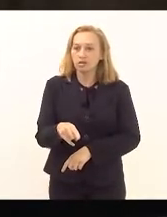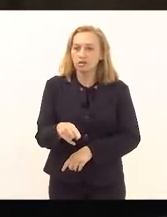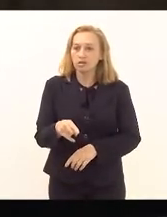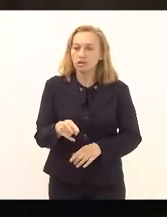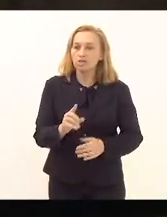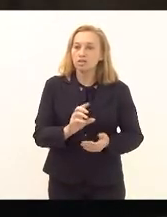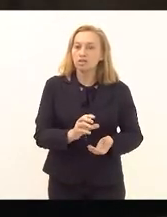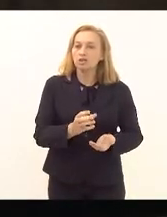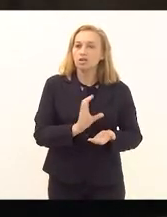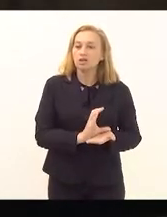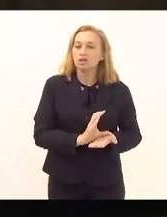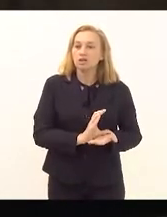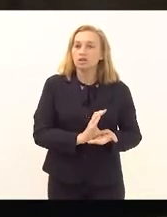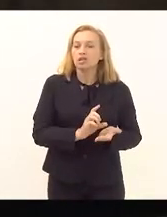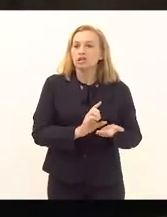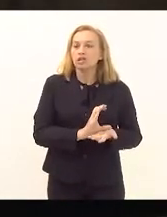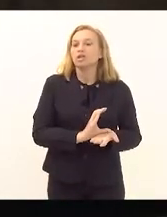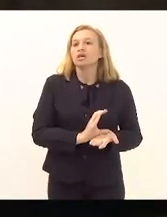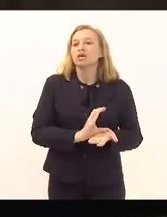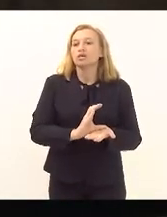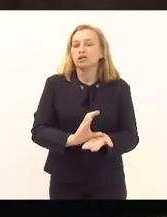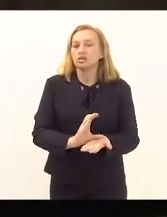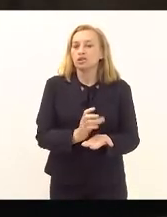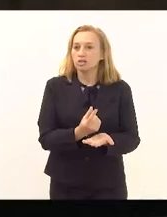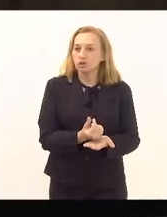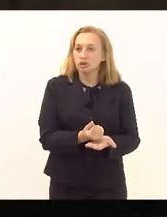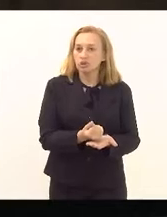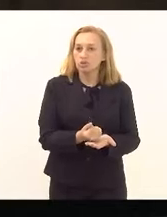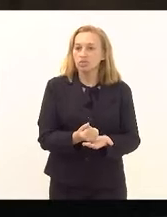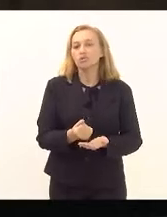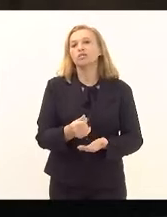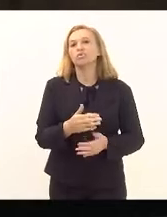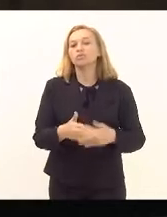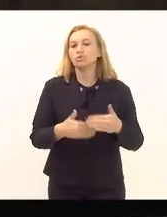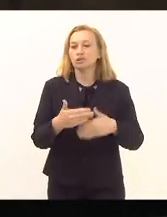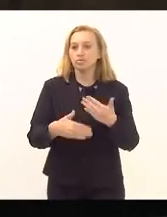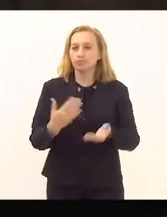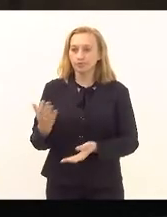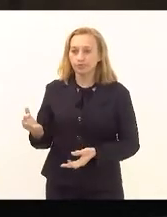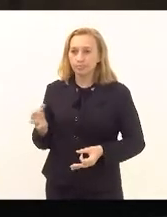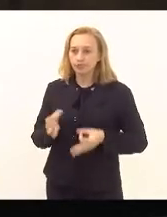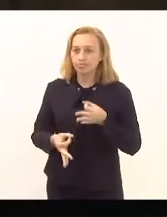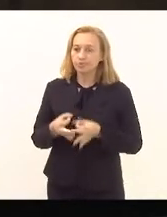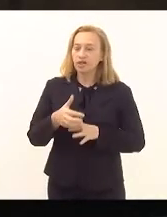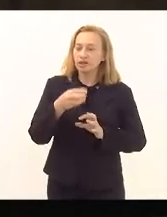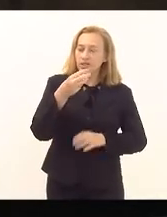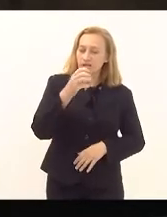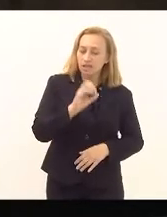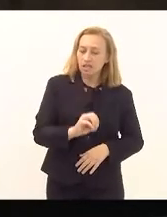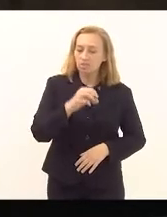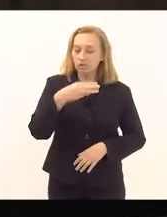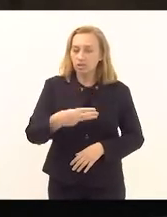incentivos fiscais em virtude da decisão liminar proferida no âmbito do processo judicial